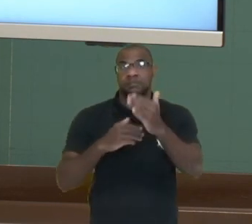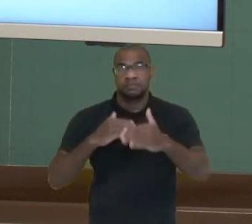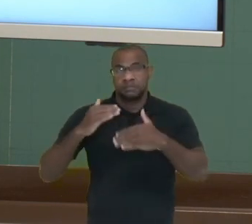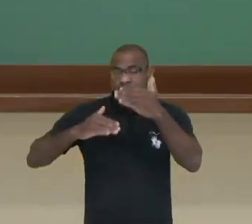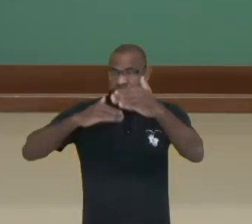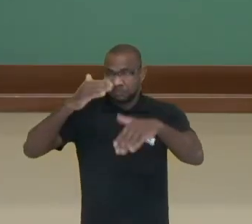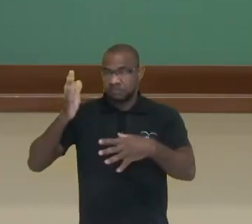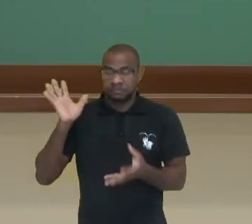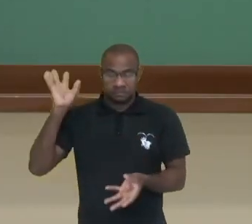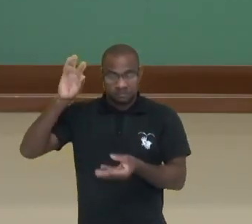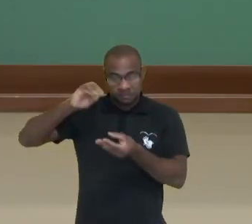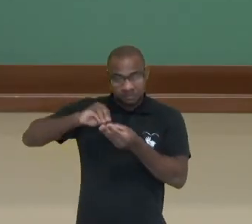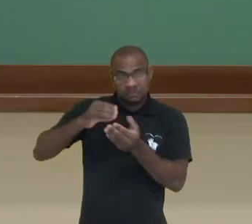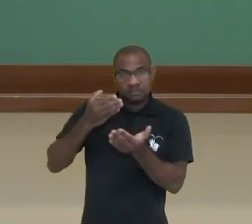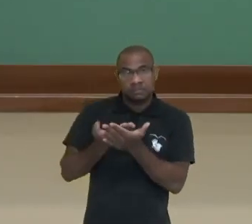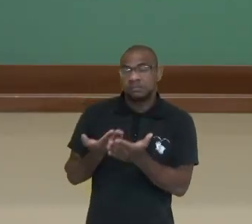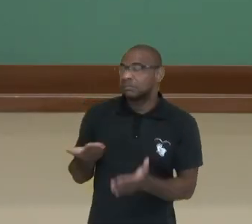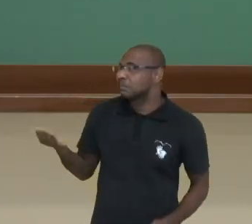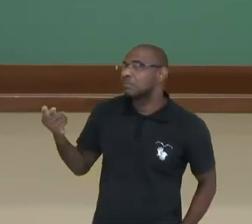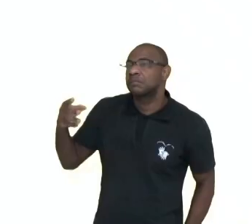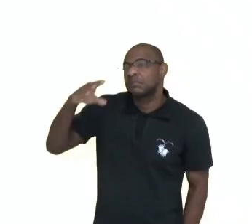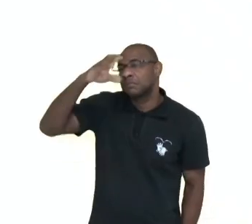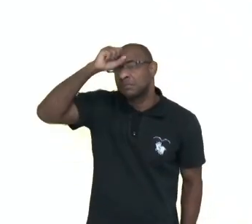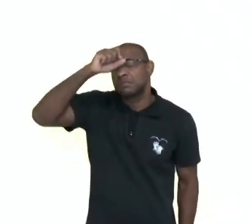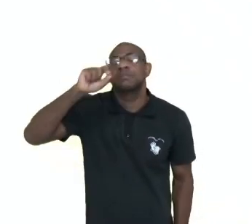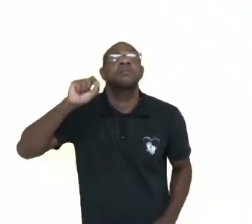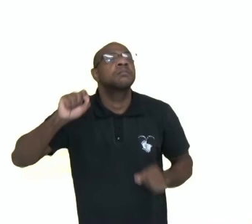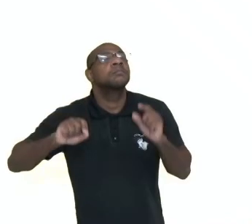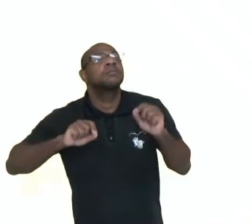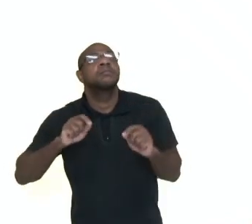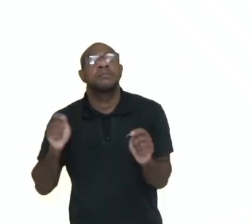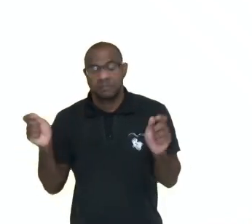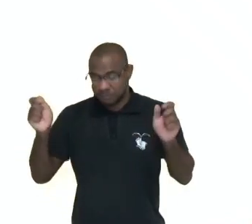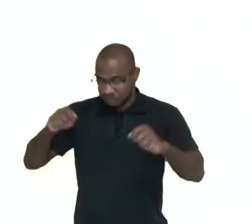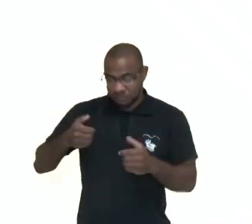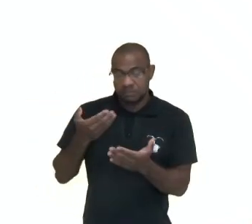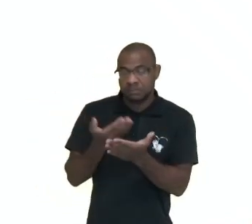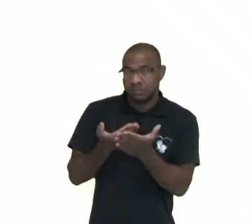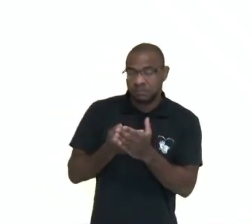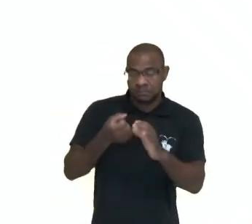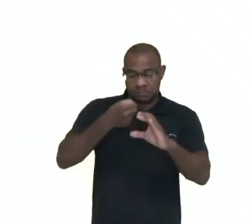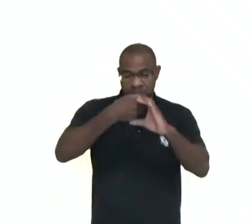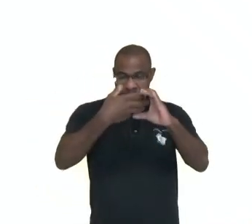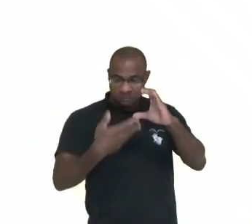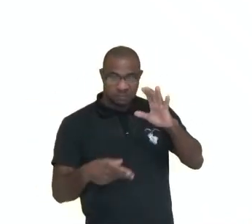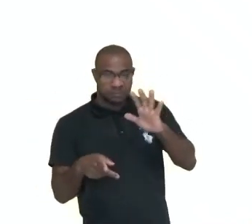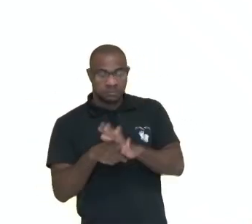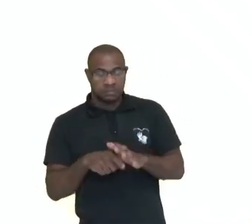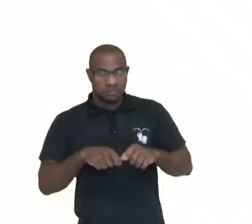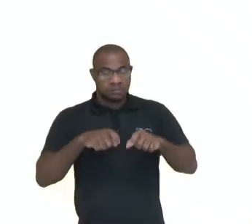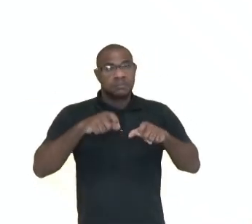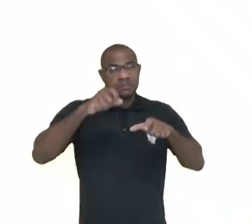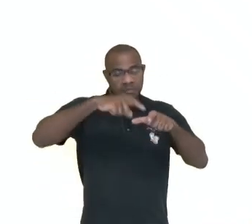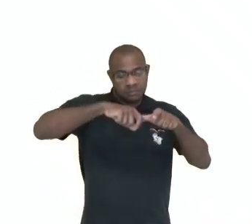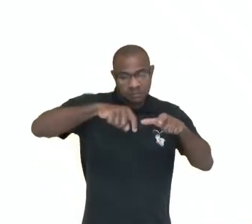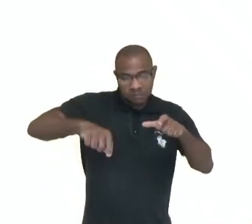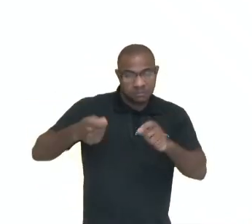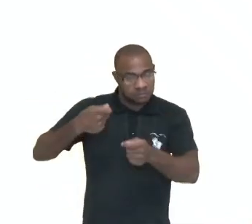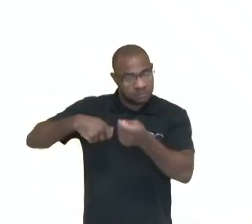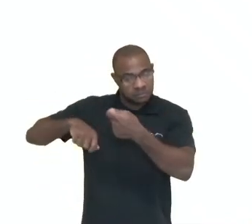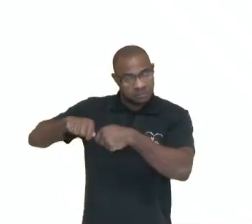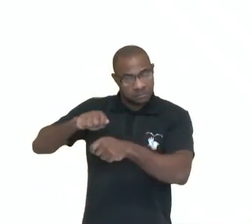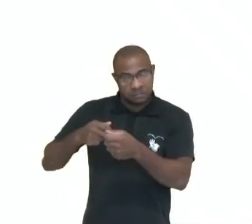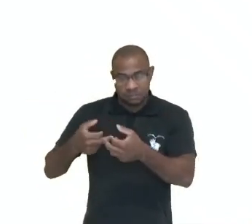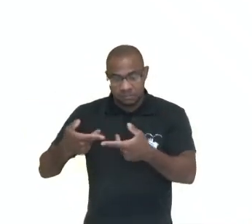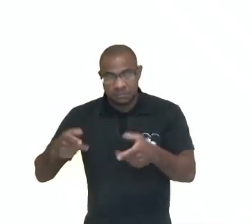aí. Retomando, na aula de hoje, nós pudemos estudar as características da agricultura comercial. Muito bem, identificamos